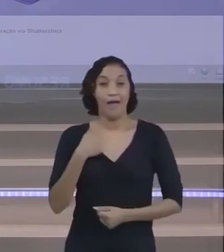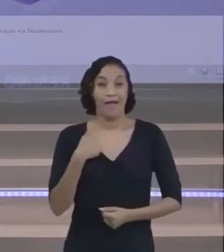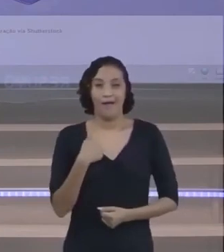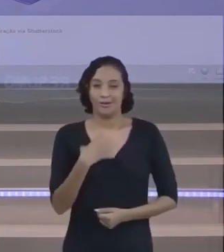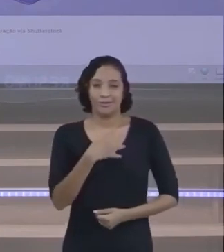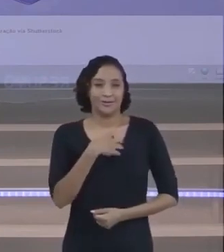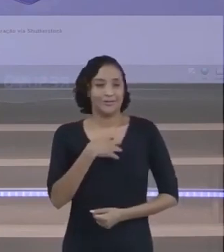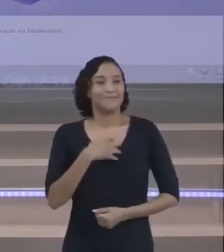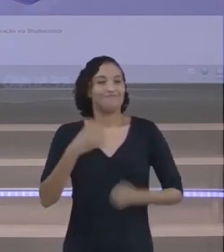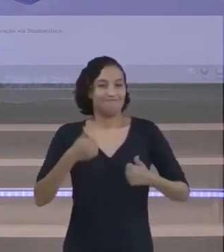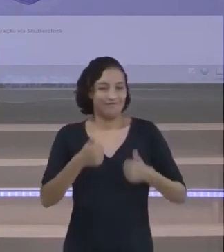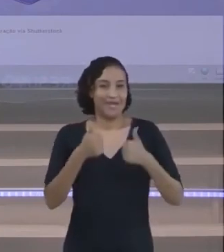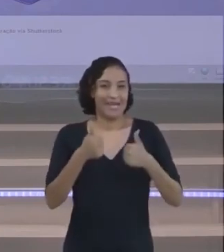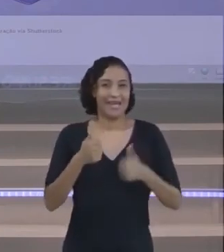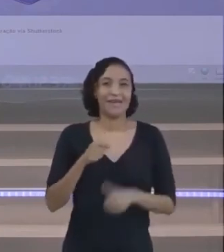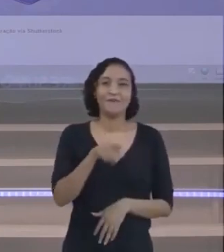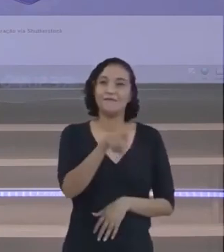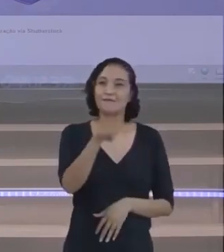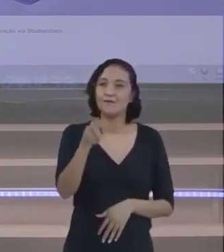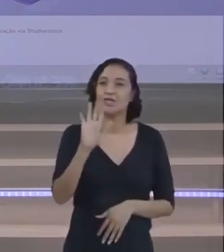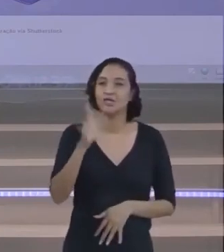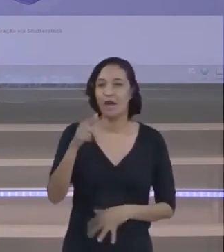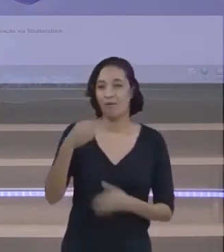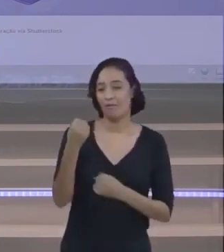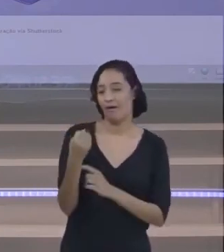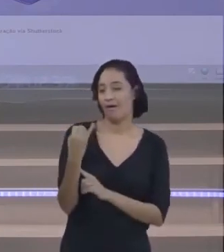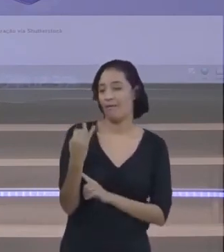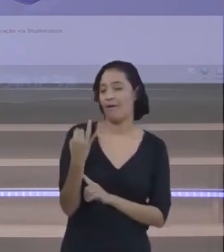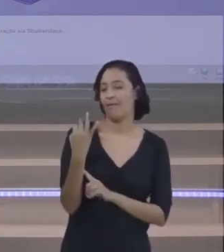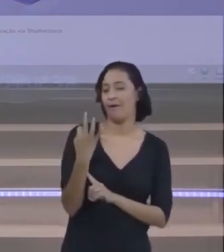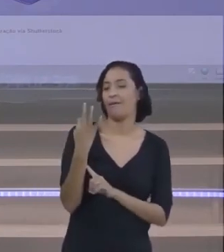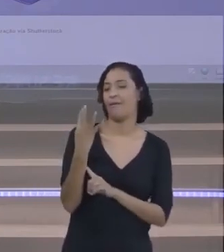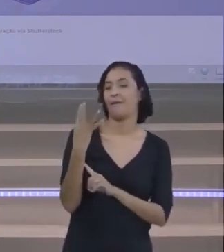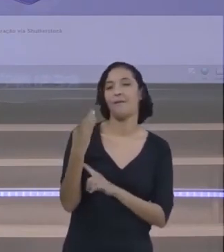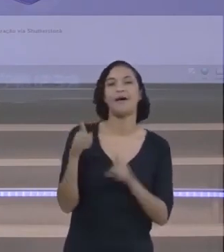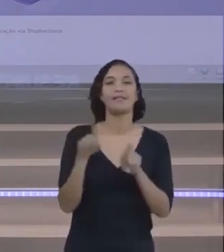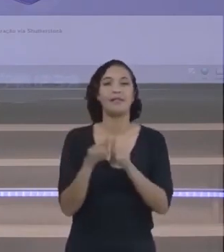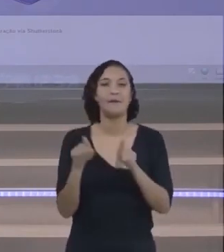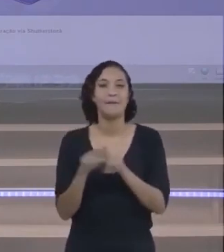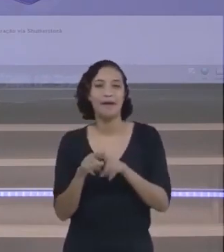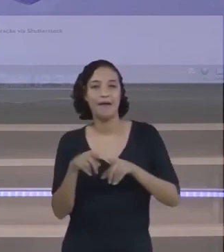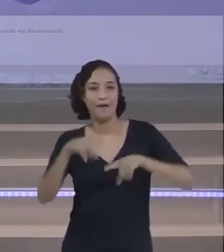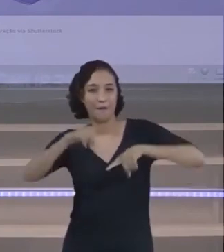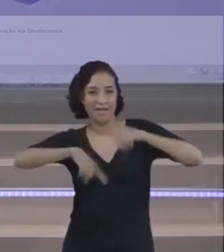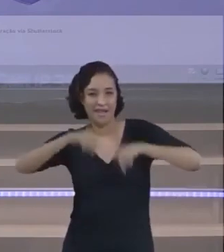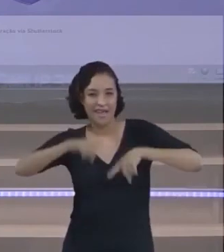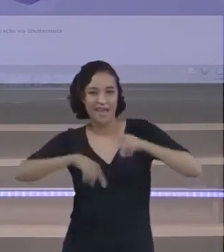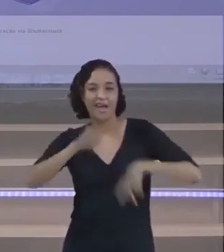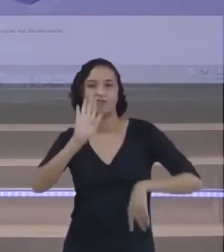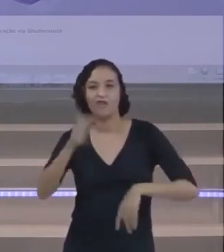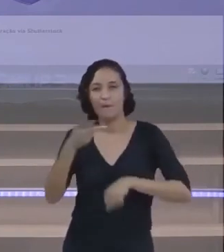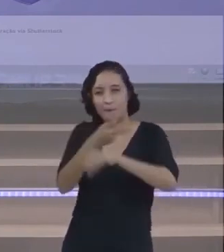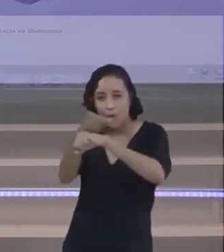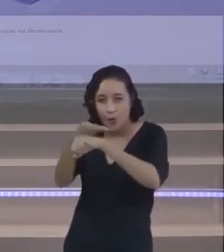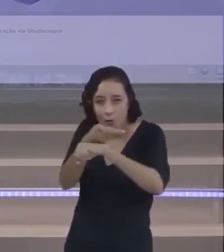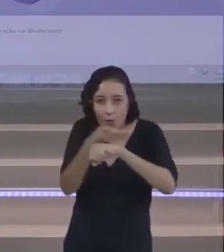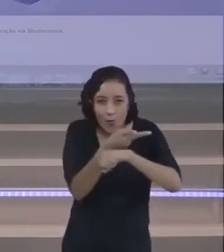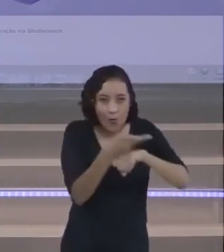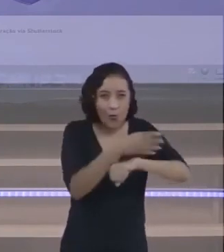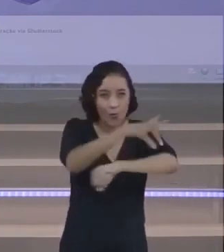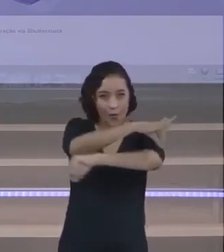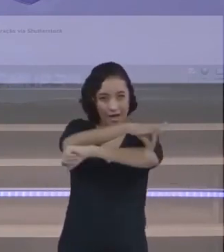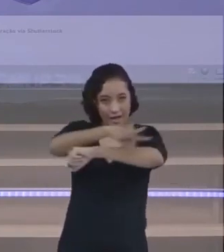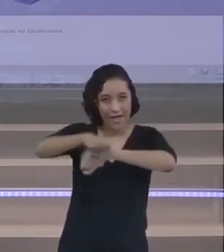sei que vocês devem ter contado muito nos dedinhos de vocês, utilizando os instrumentos, devem ter procurado régua, devem ter feito